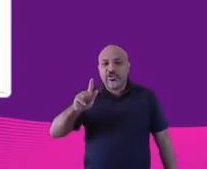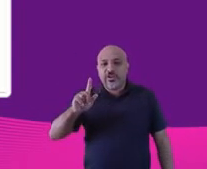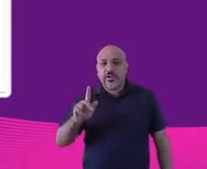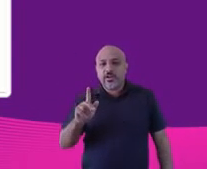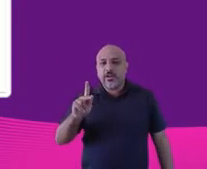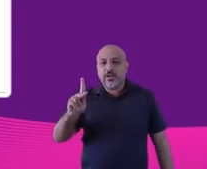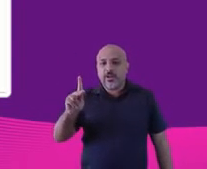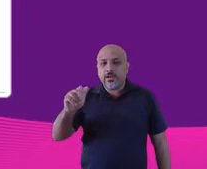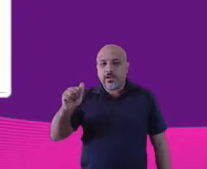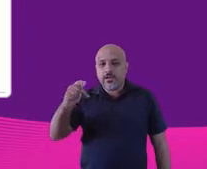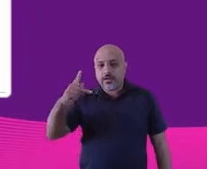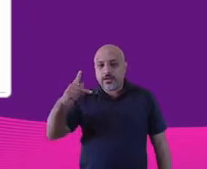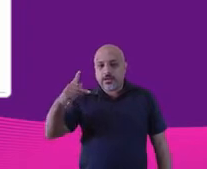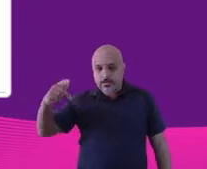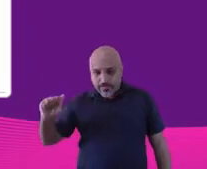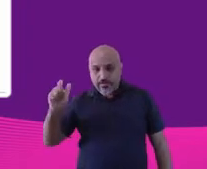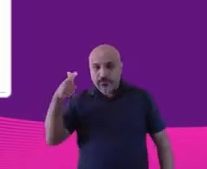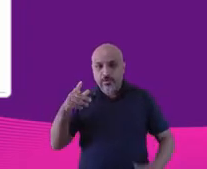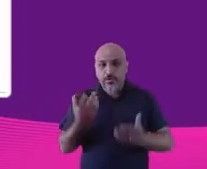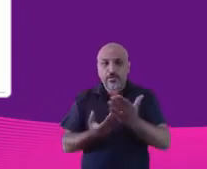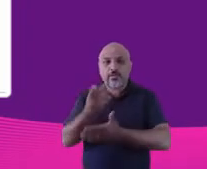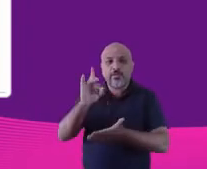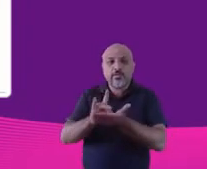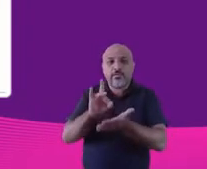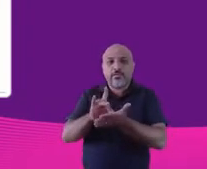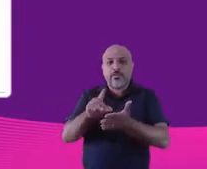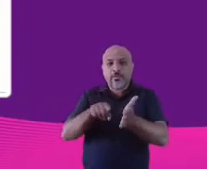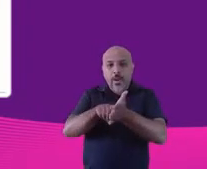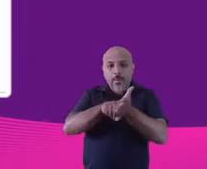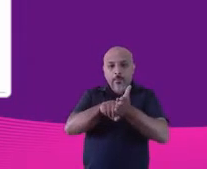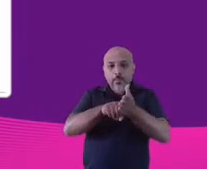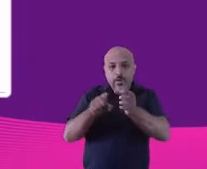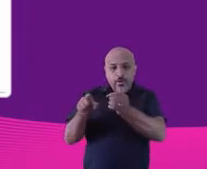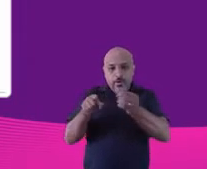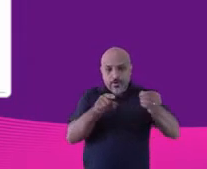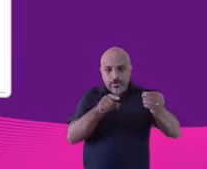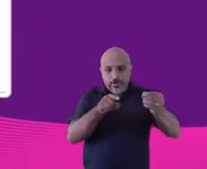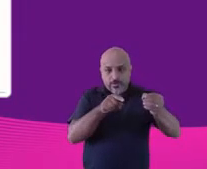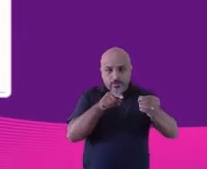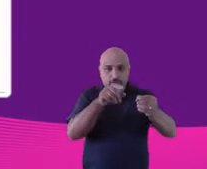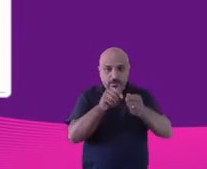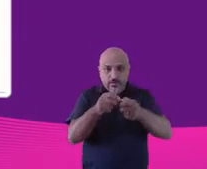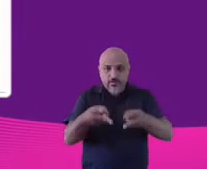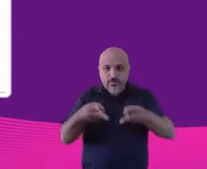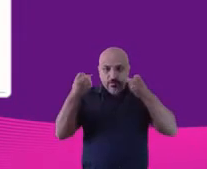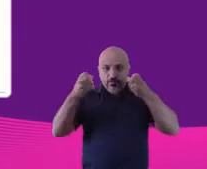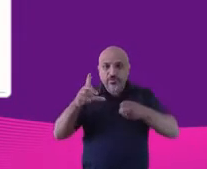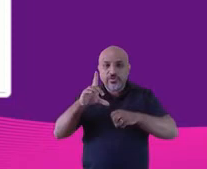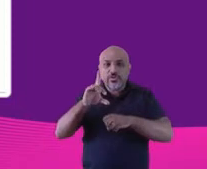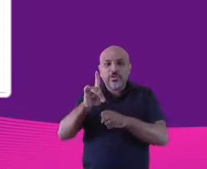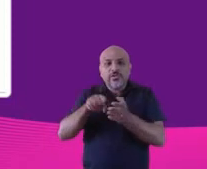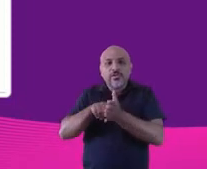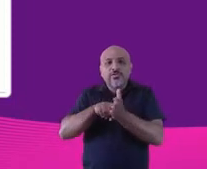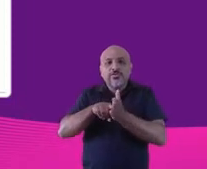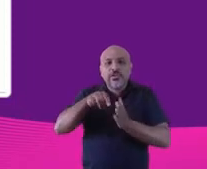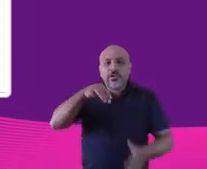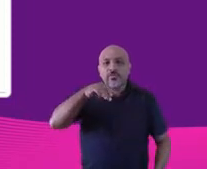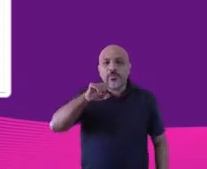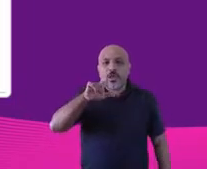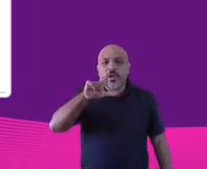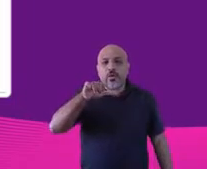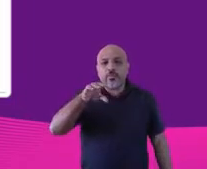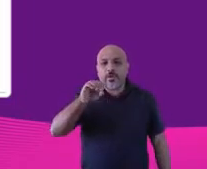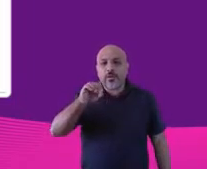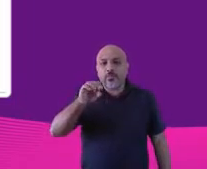foi realizado, na época, um aspirado e uma biópsia de medula que evidenciou um diagnóstico de mieloma múltiplo.